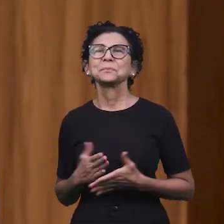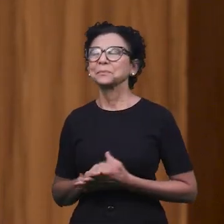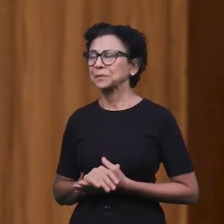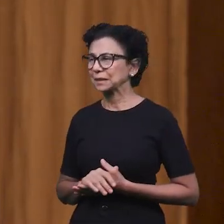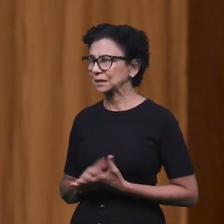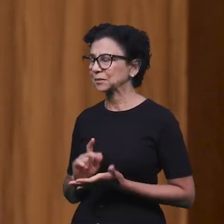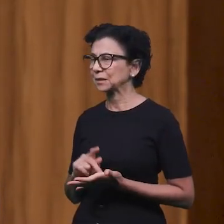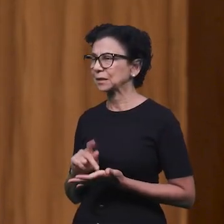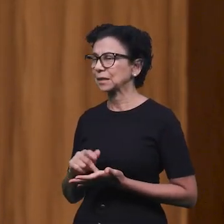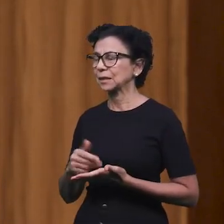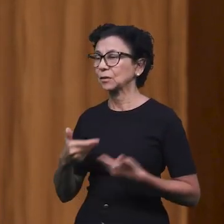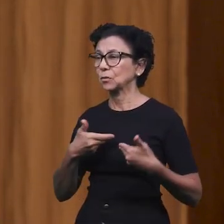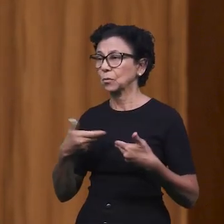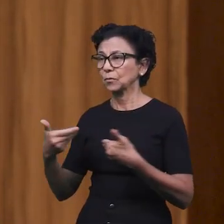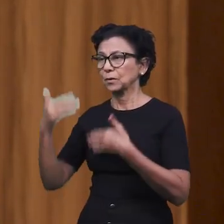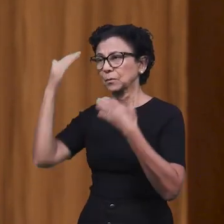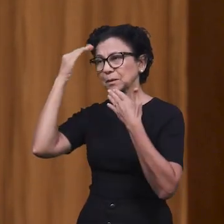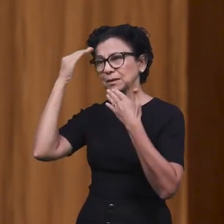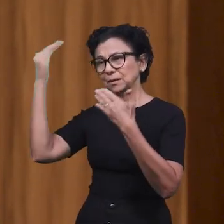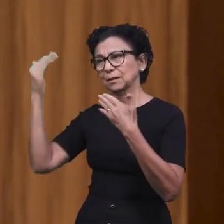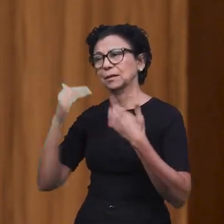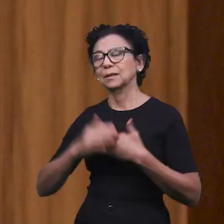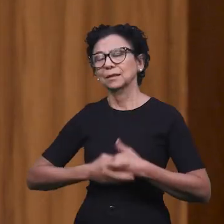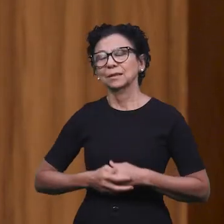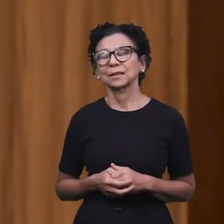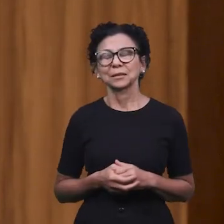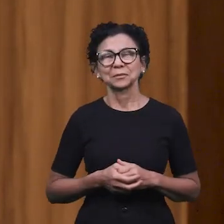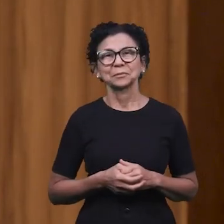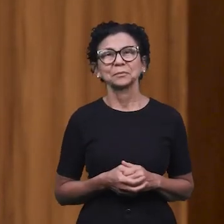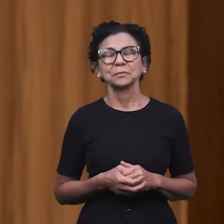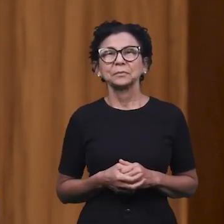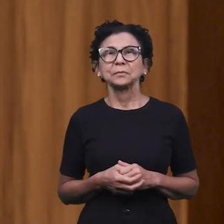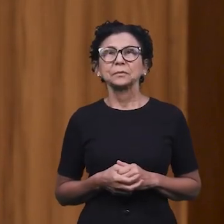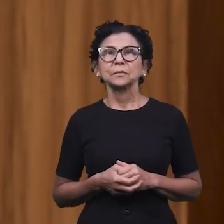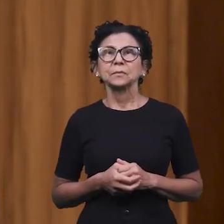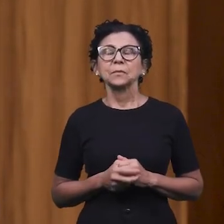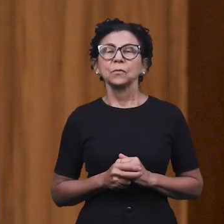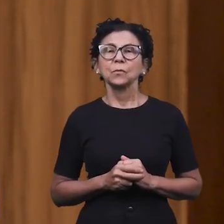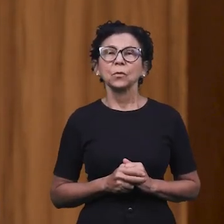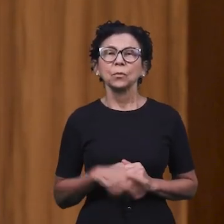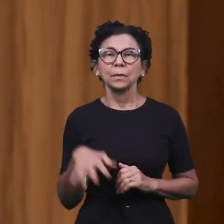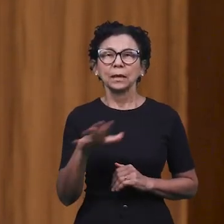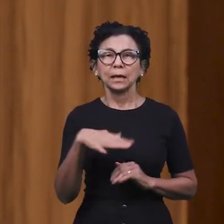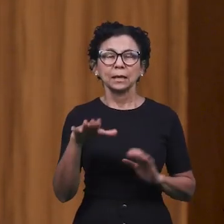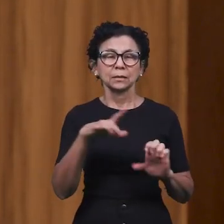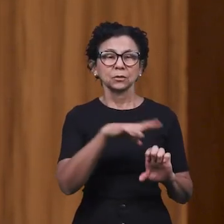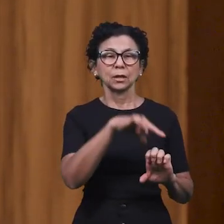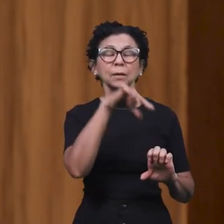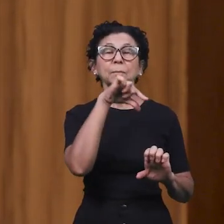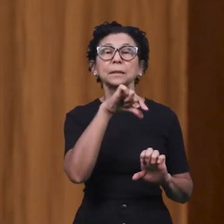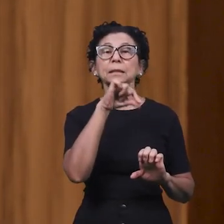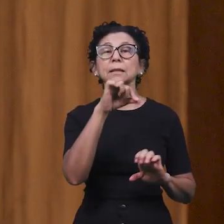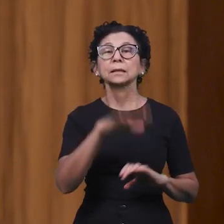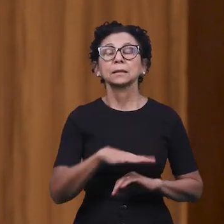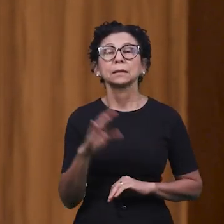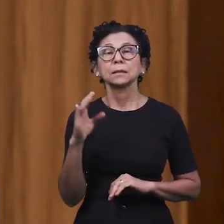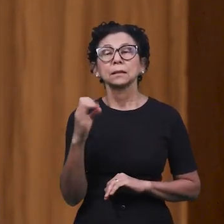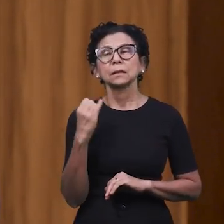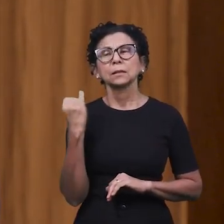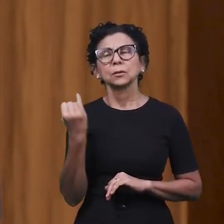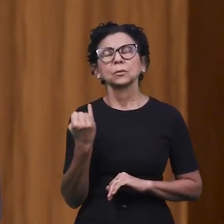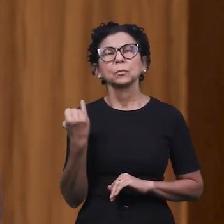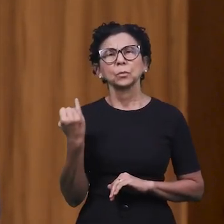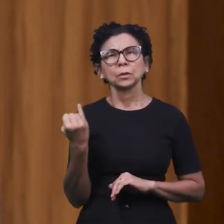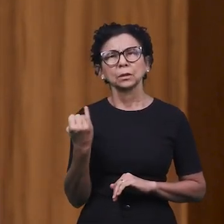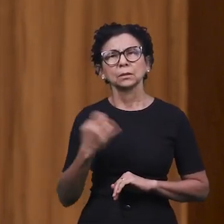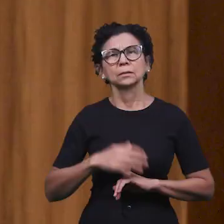Muito obrigado pelo convite, pastor. Vamos falar aqui um pouco sobre o comportamento empreendedor, como que isso é importante tanto